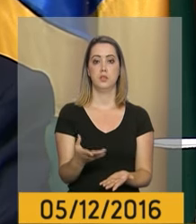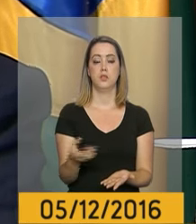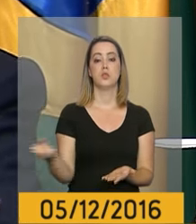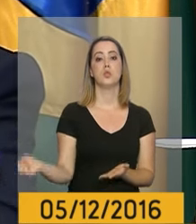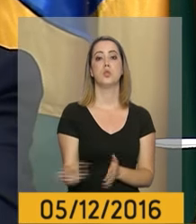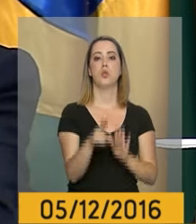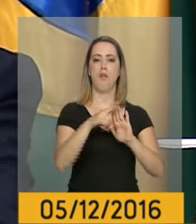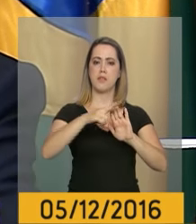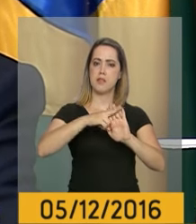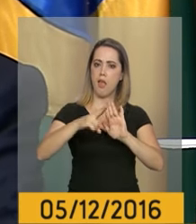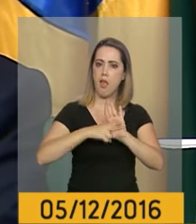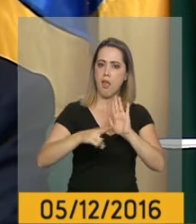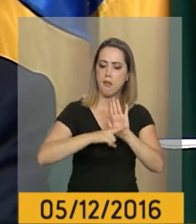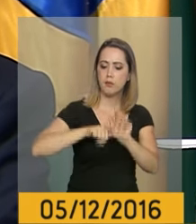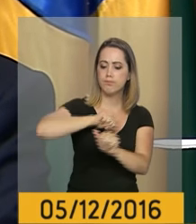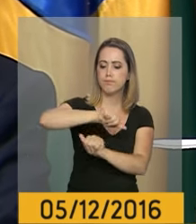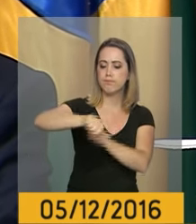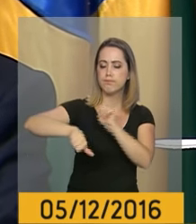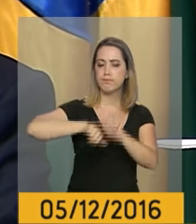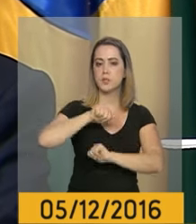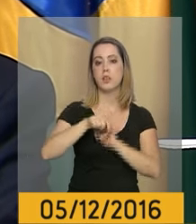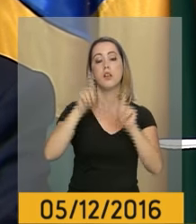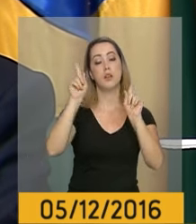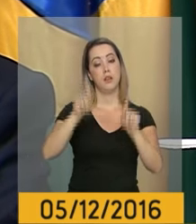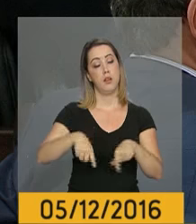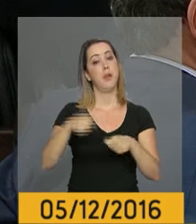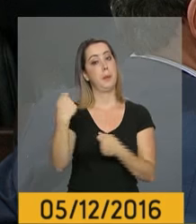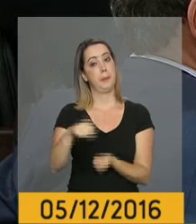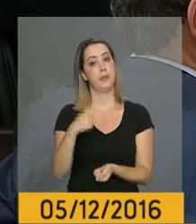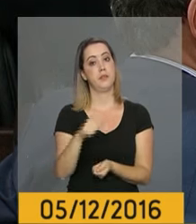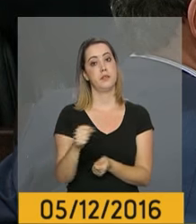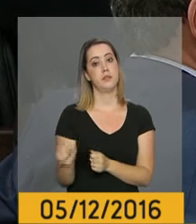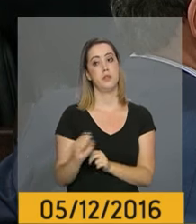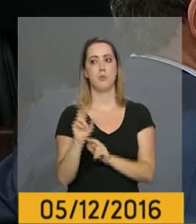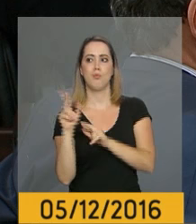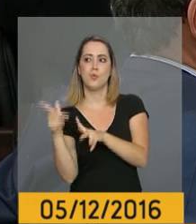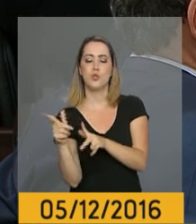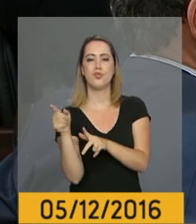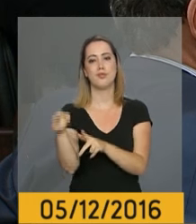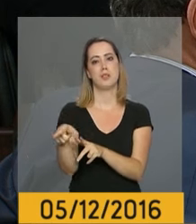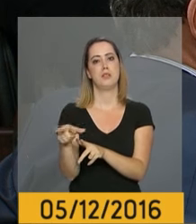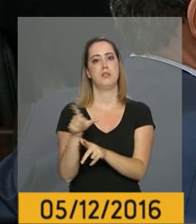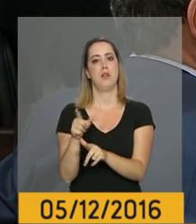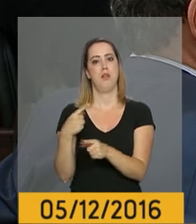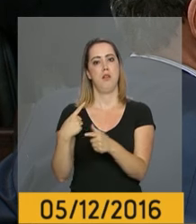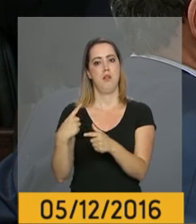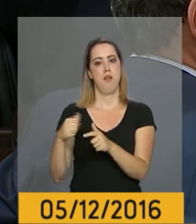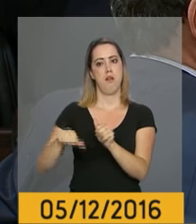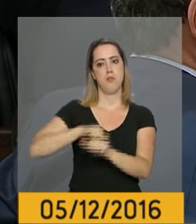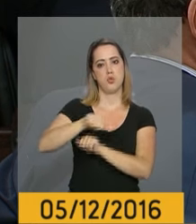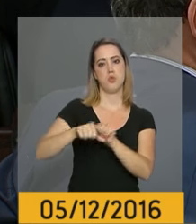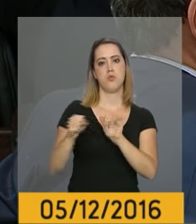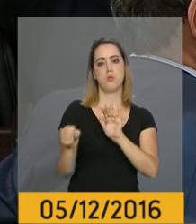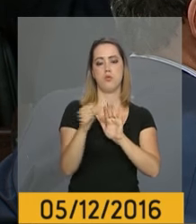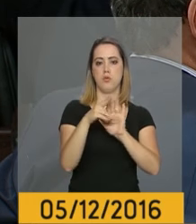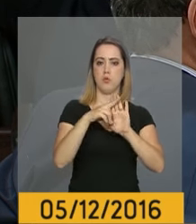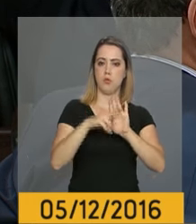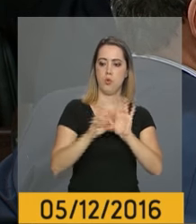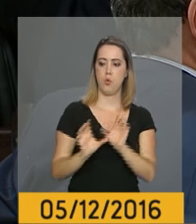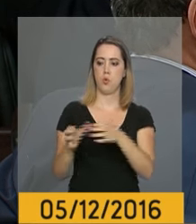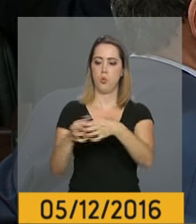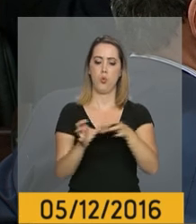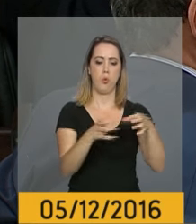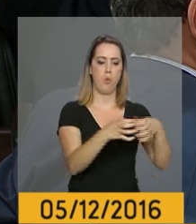regras de transição são relevantes para diferenciar o impacto da reforma entre diferentes grupos